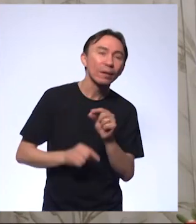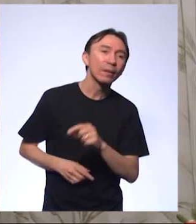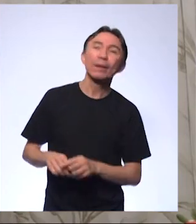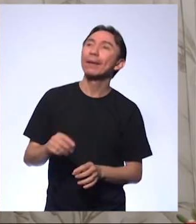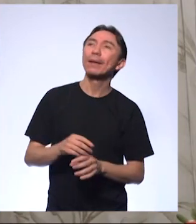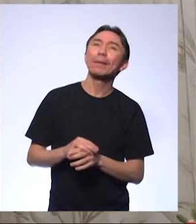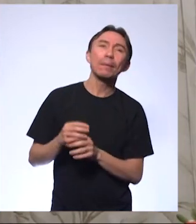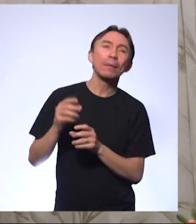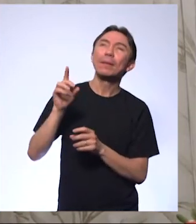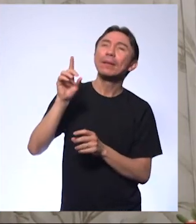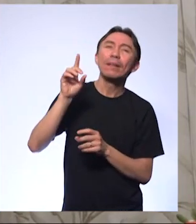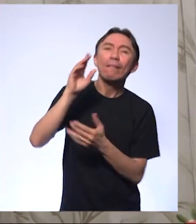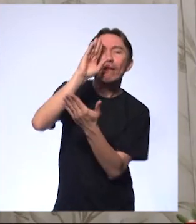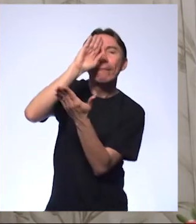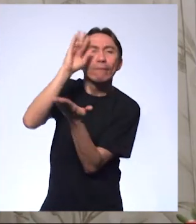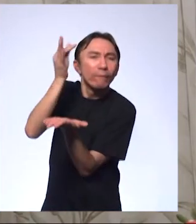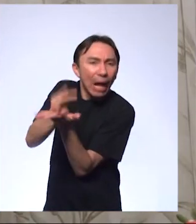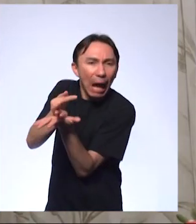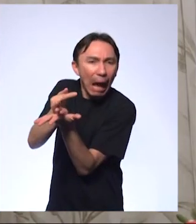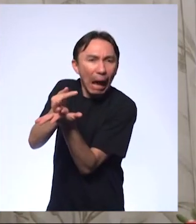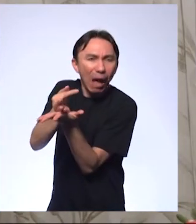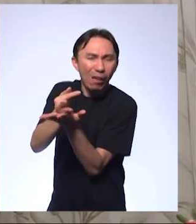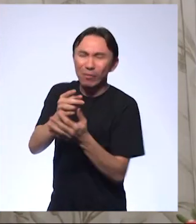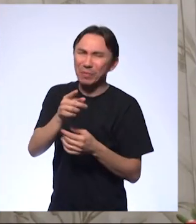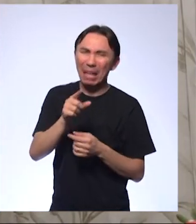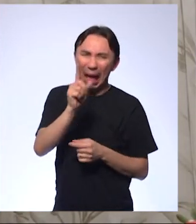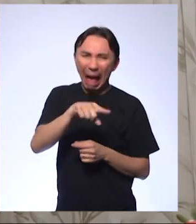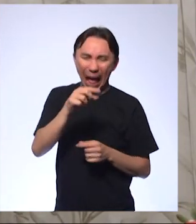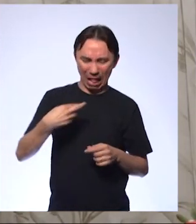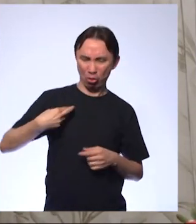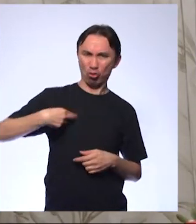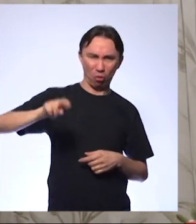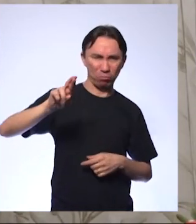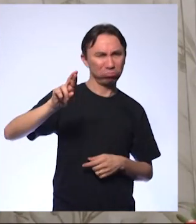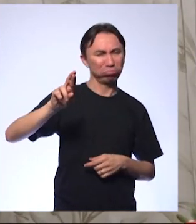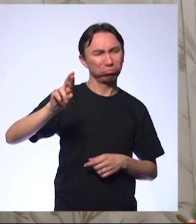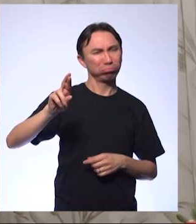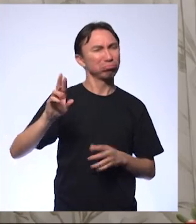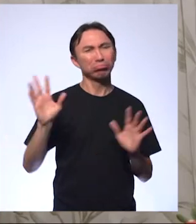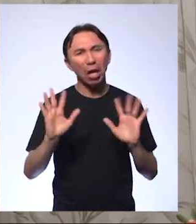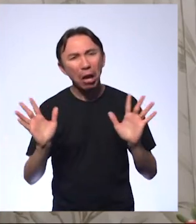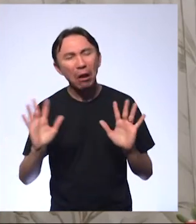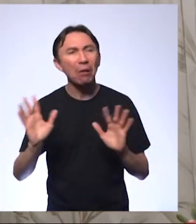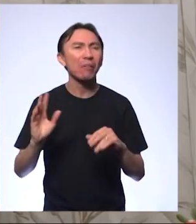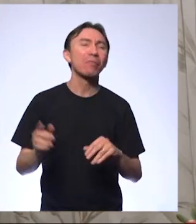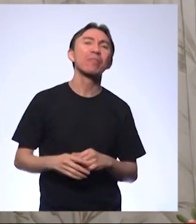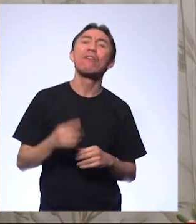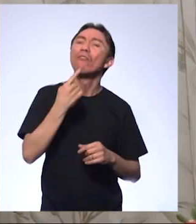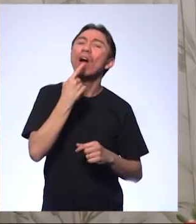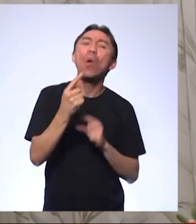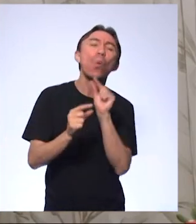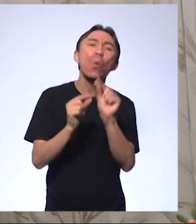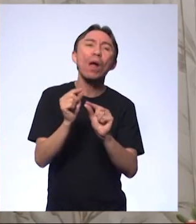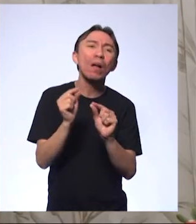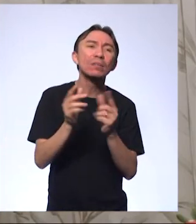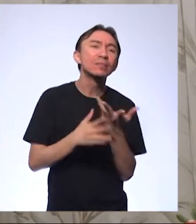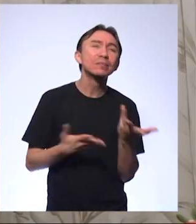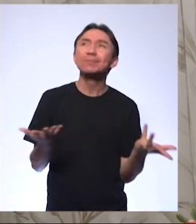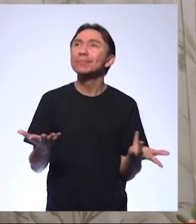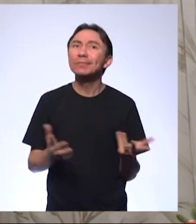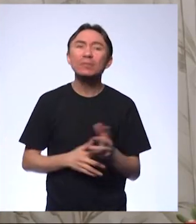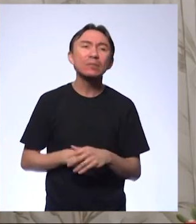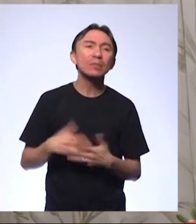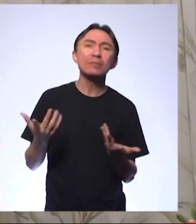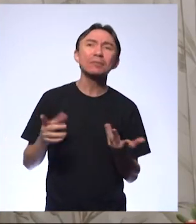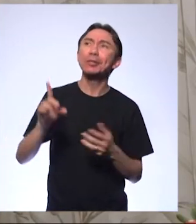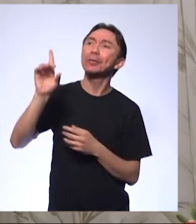E quando eu digo isso, eu não estou falando de uma religião ou outra, não. Eu estou falando com a forma com que você lida com a divindade na